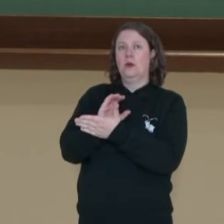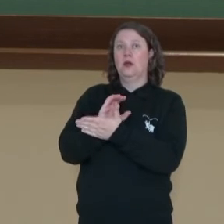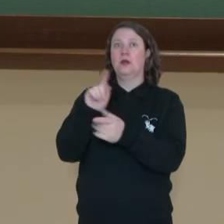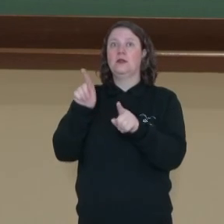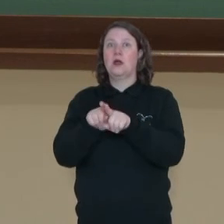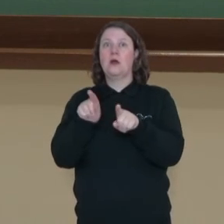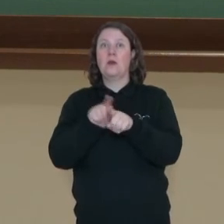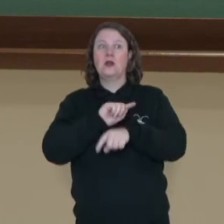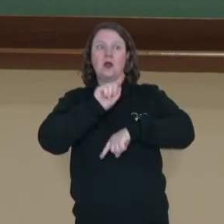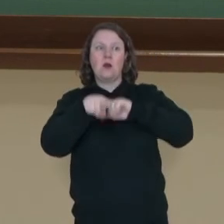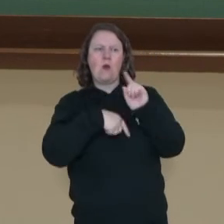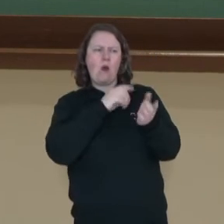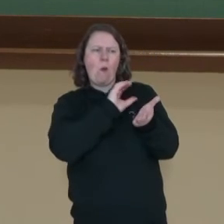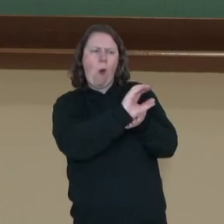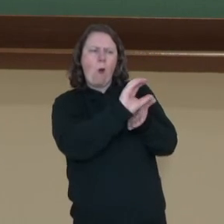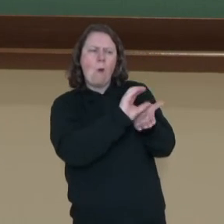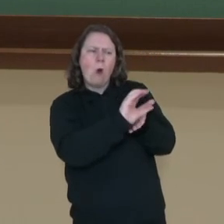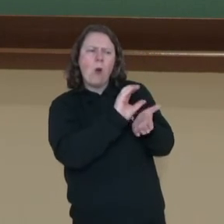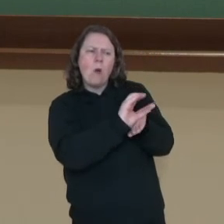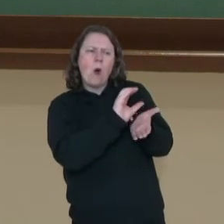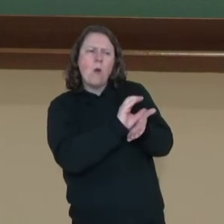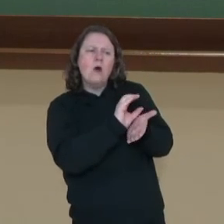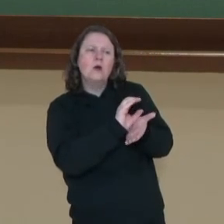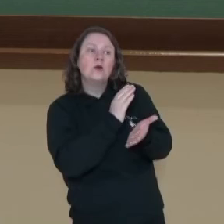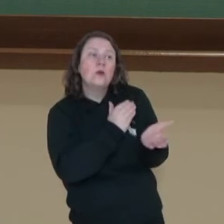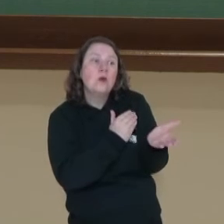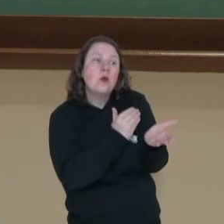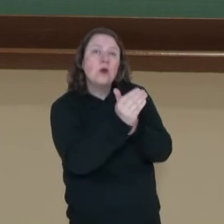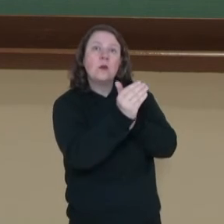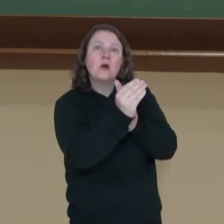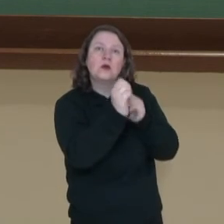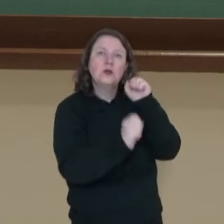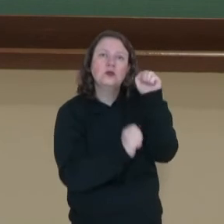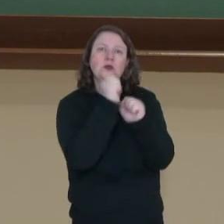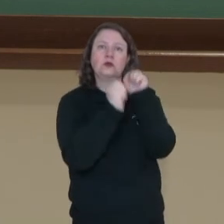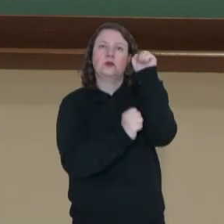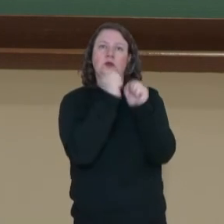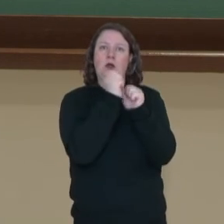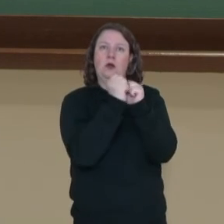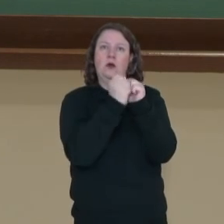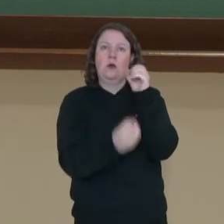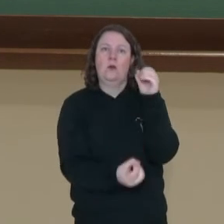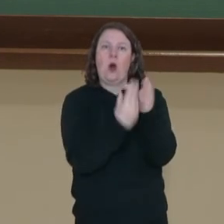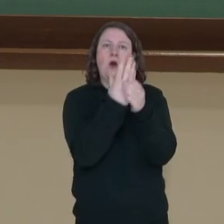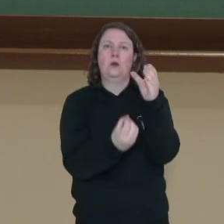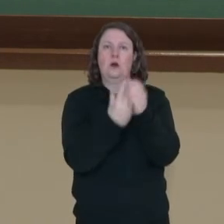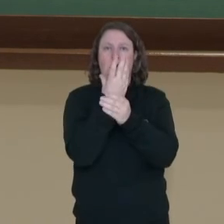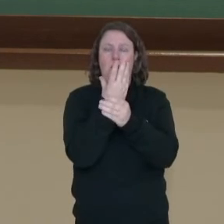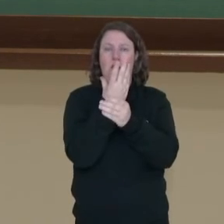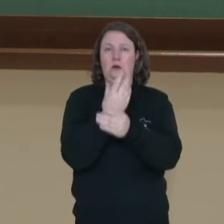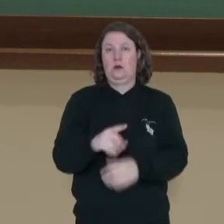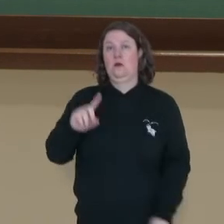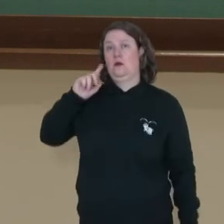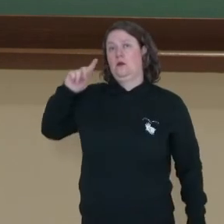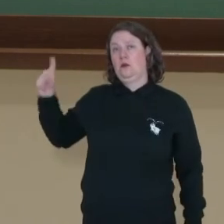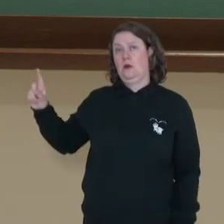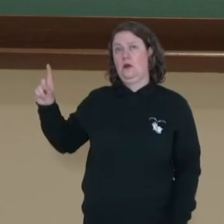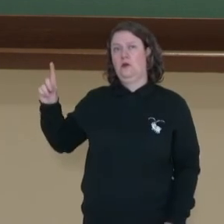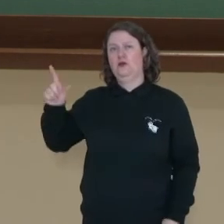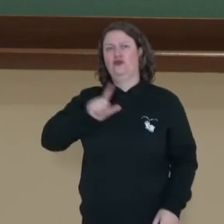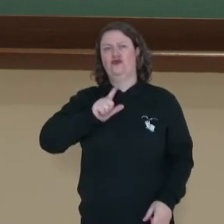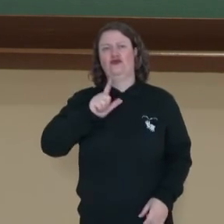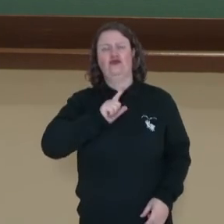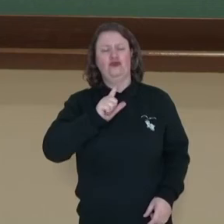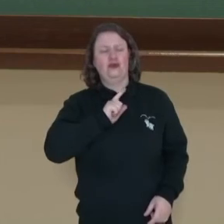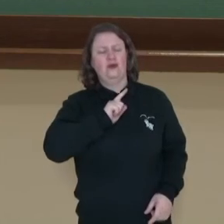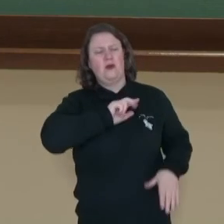lucros do café em um processo de industrialização no Brasil no século XIX, né? Mauá era dono de várias empresas,